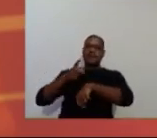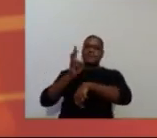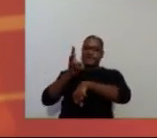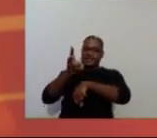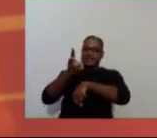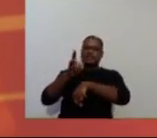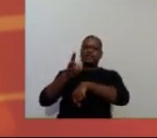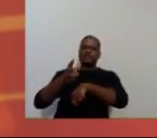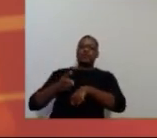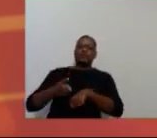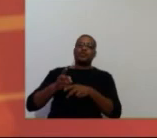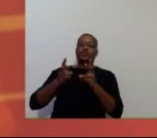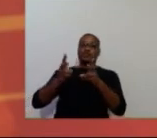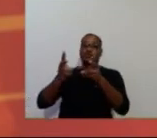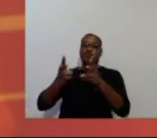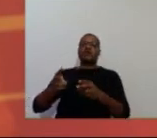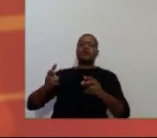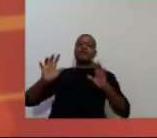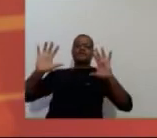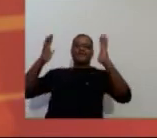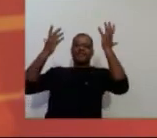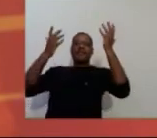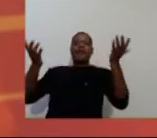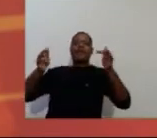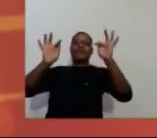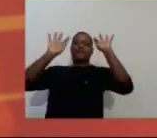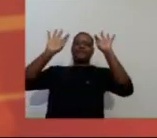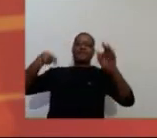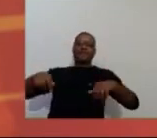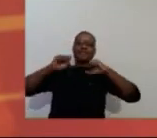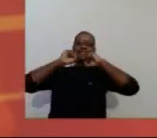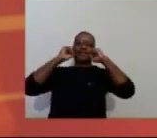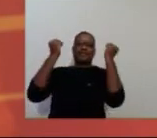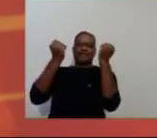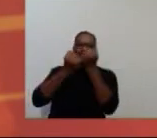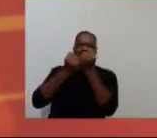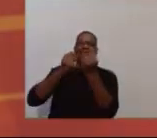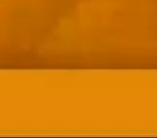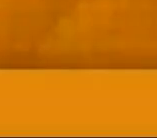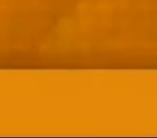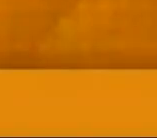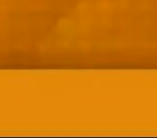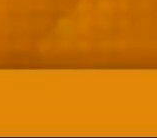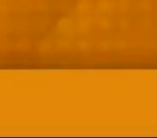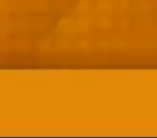Realidade e Possibilidades do EAD. Até amanhã, 9 horas. Muito obrigado a todos.